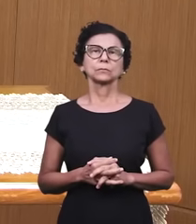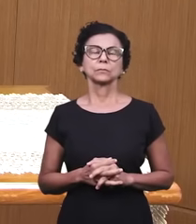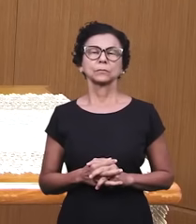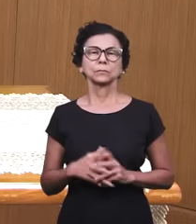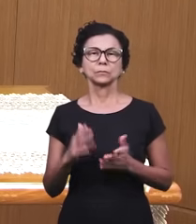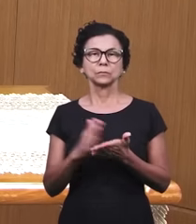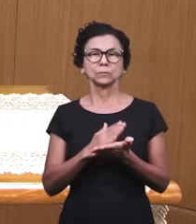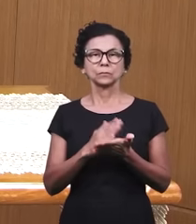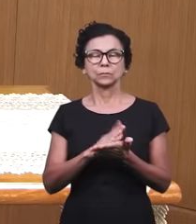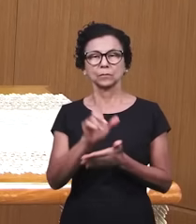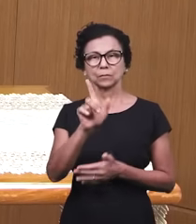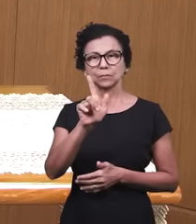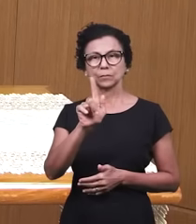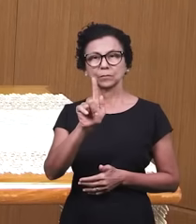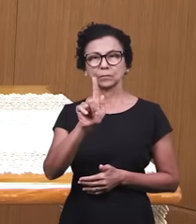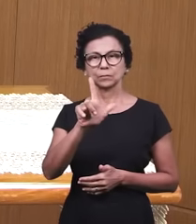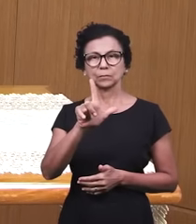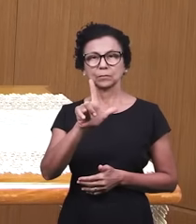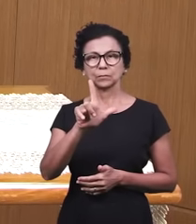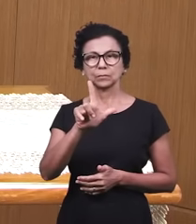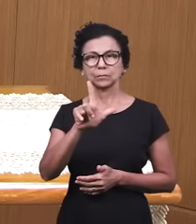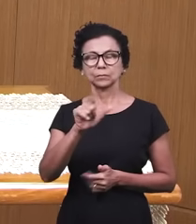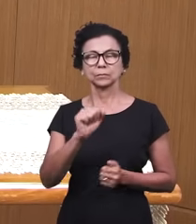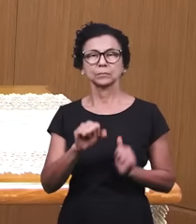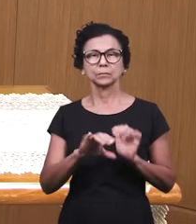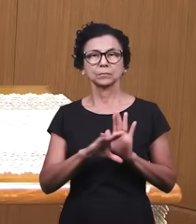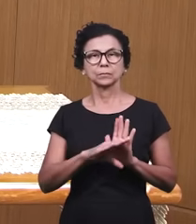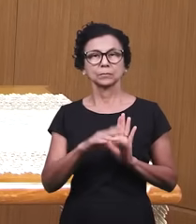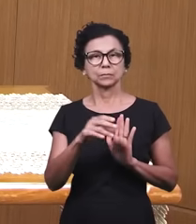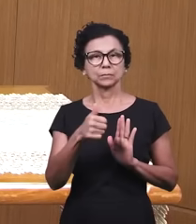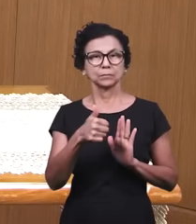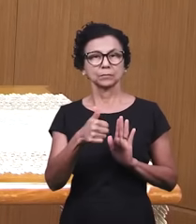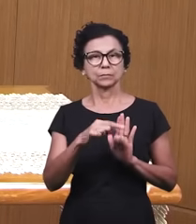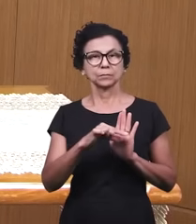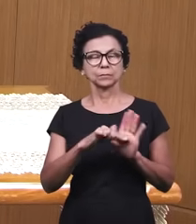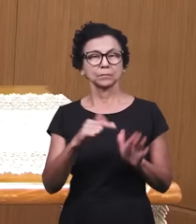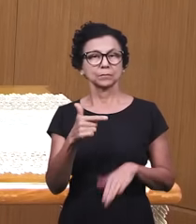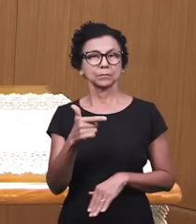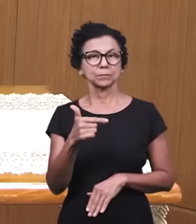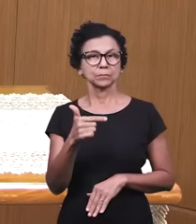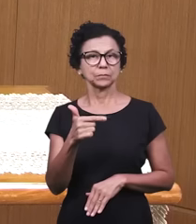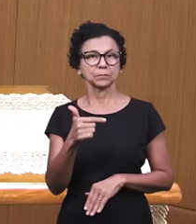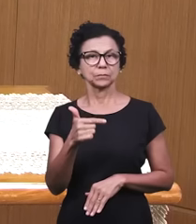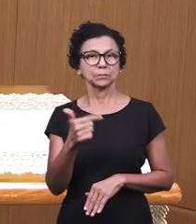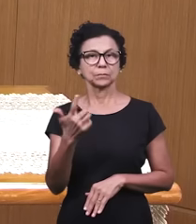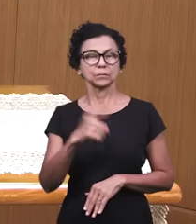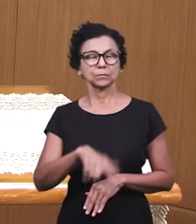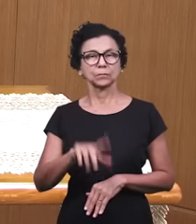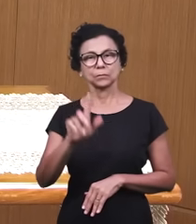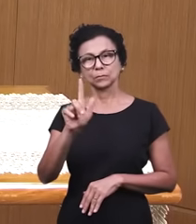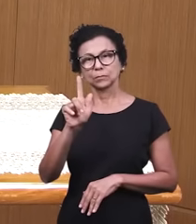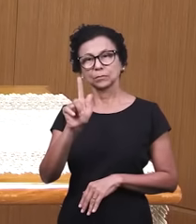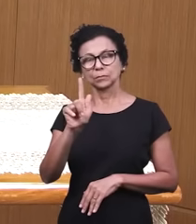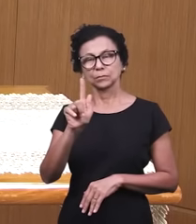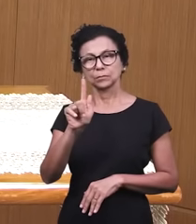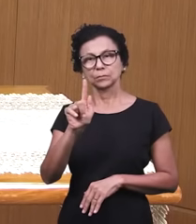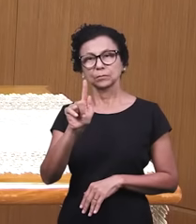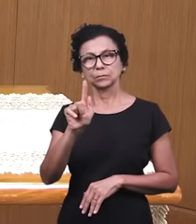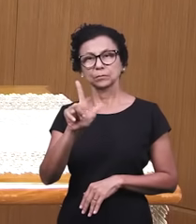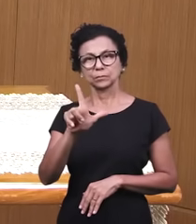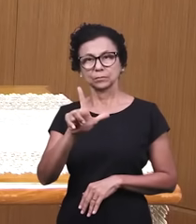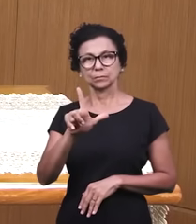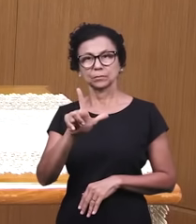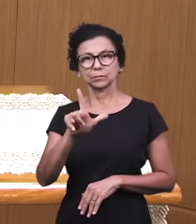em Gálatas, capítulo 1, versículo 12. Gálatas